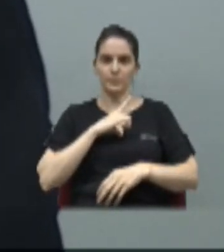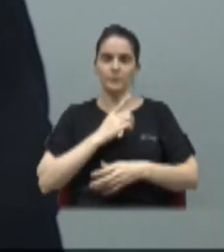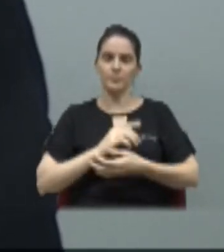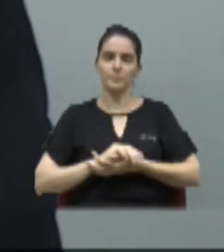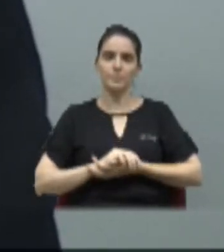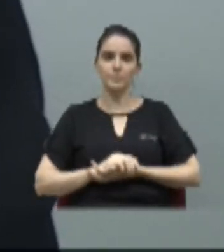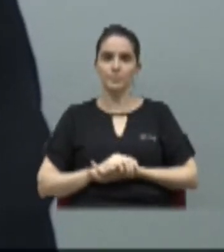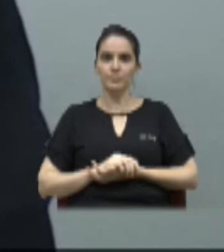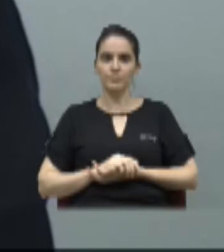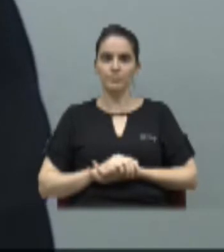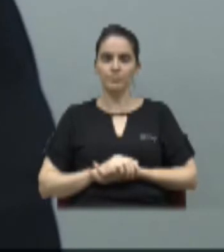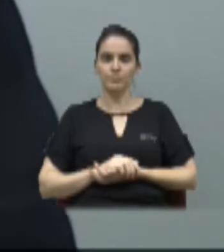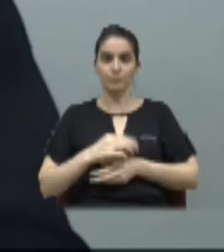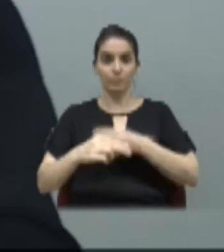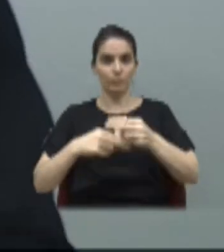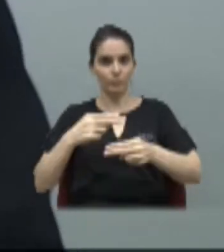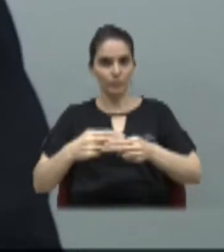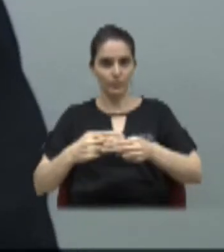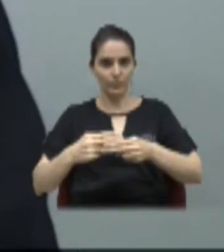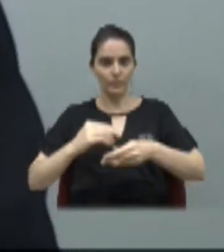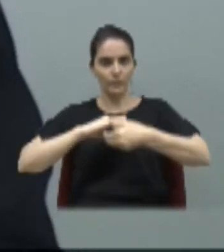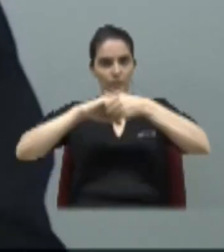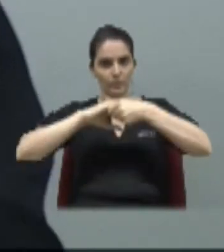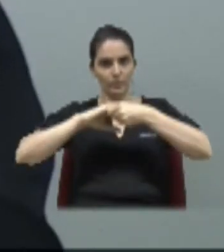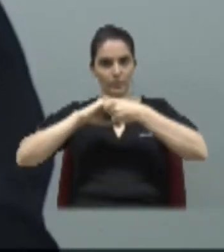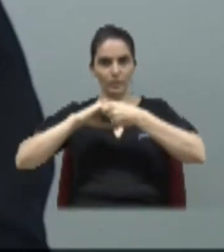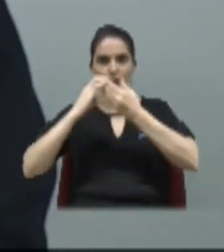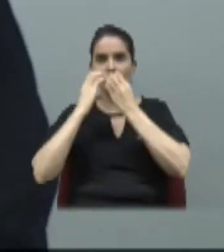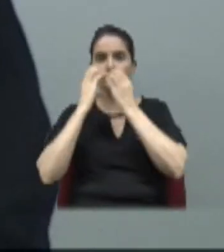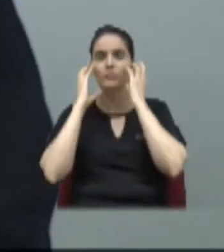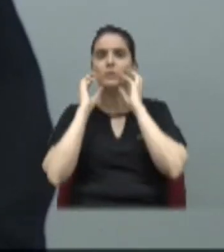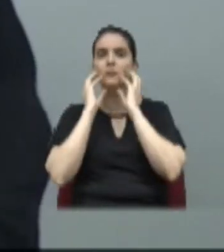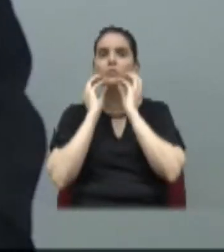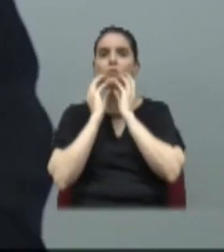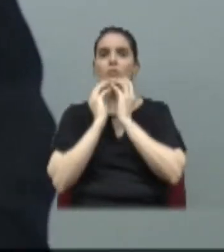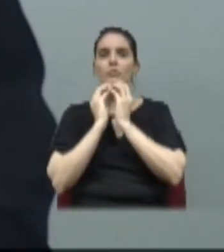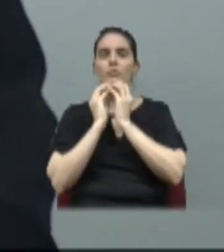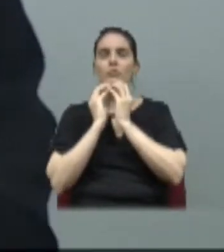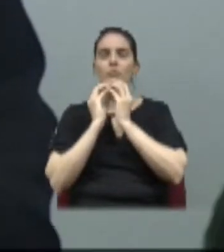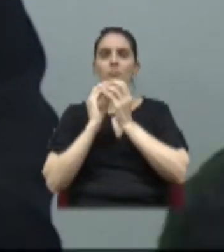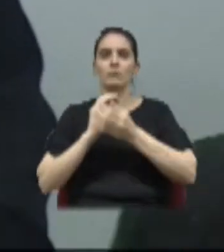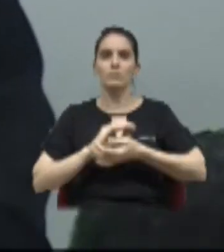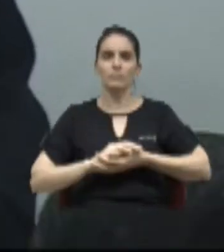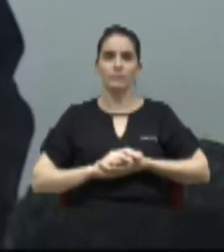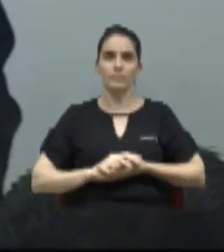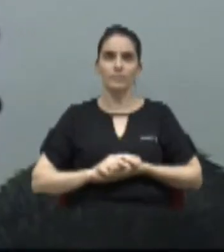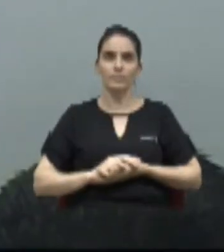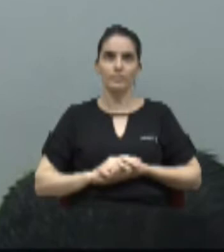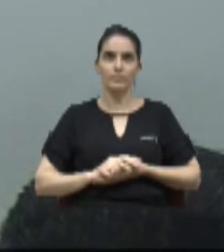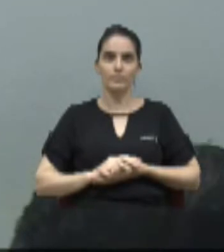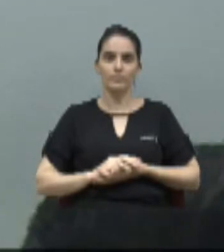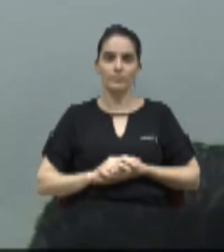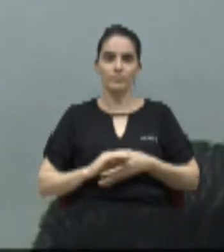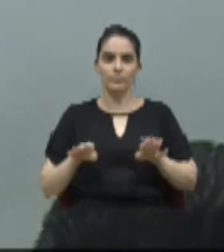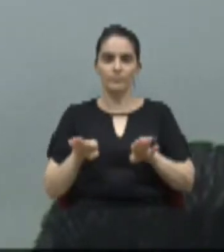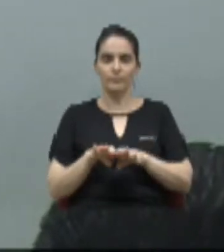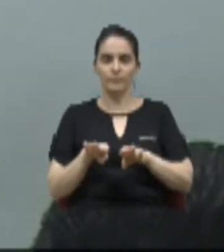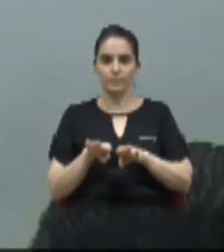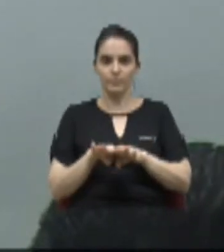Limeira. Então, quero parabenizar mais uma vez, Mir, pelo reconhecimento e por que nós possamos também, para que nós possamos